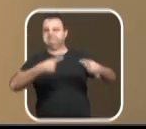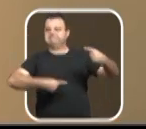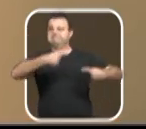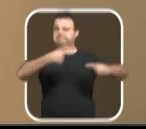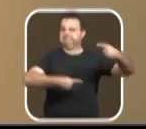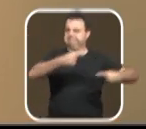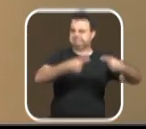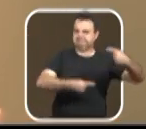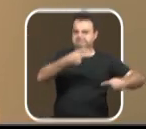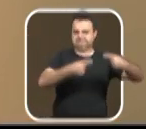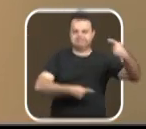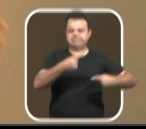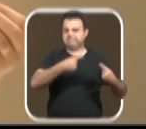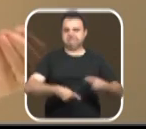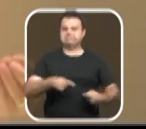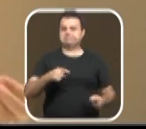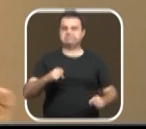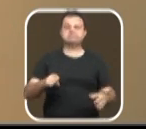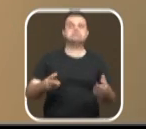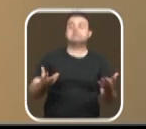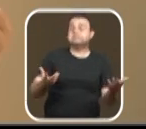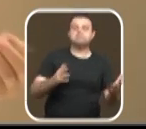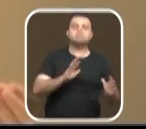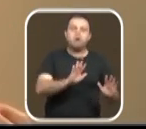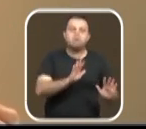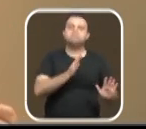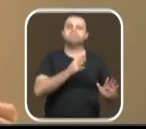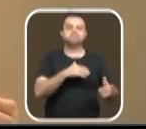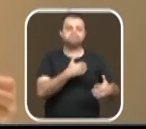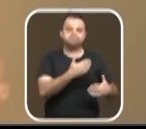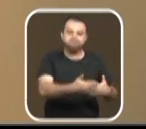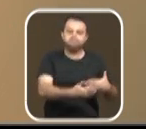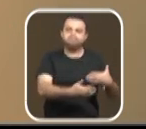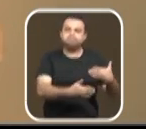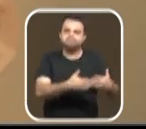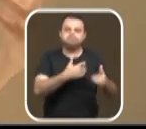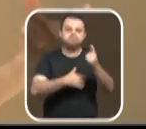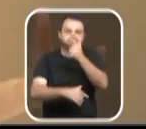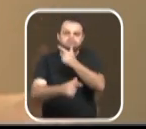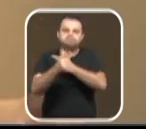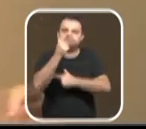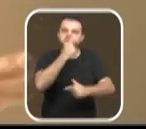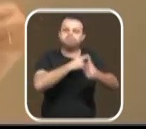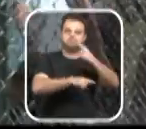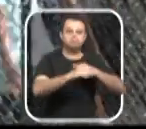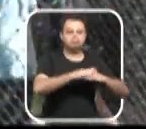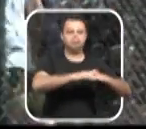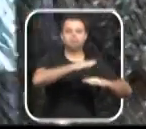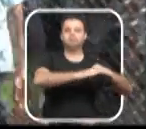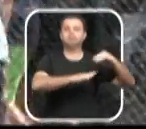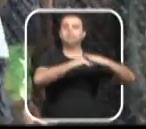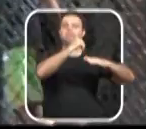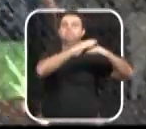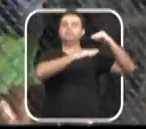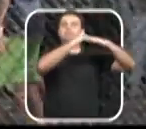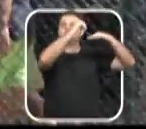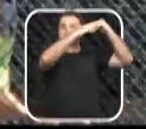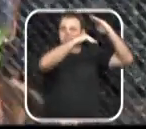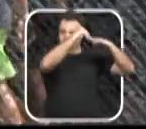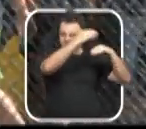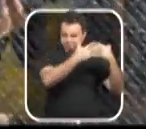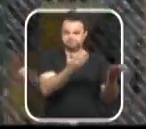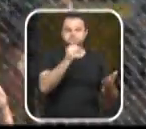vários conflitos para ir construindo essa formação, mas ela vai aprendendo ali. Quando começa no início